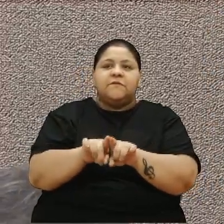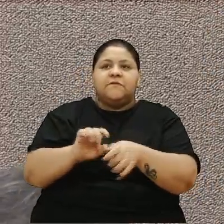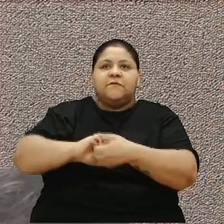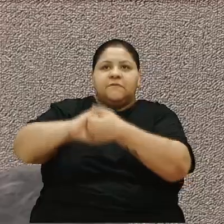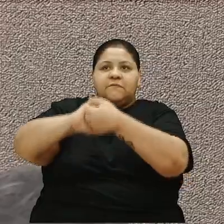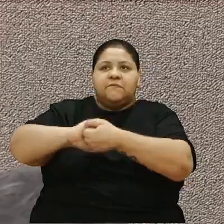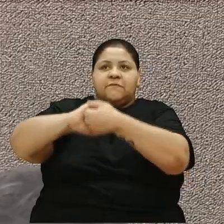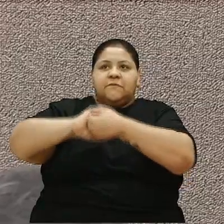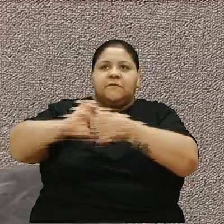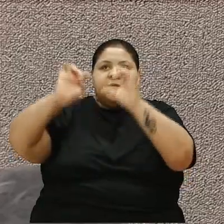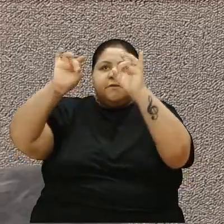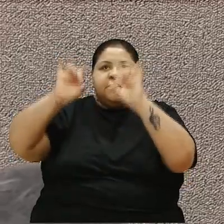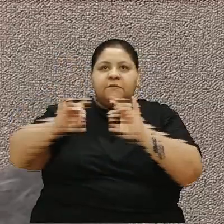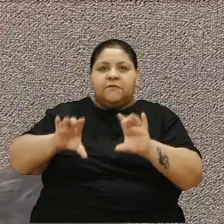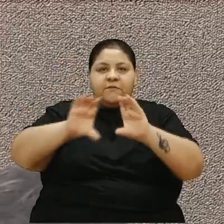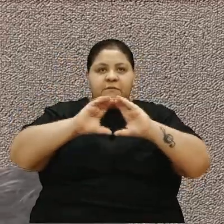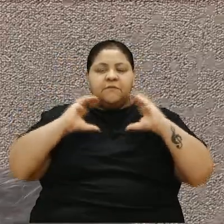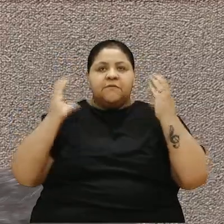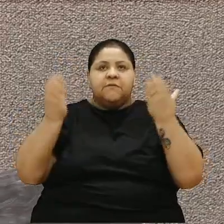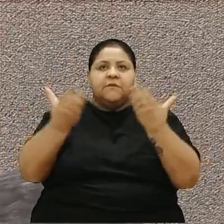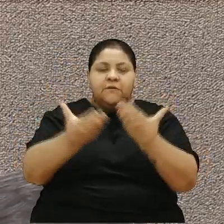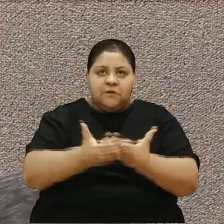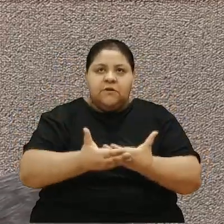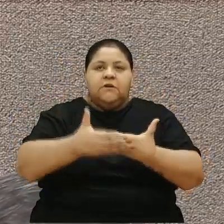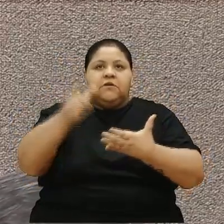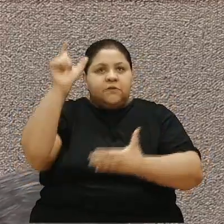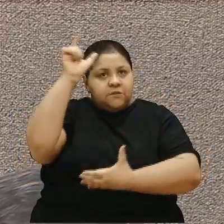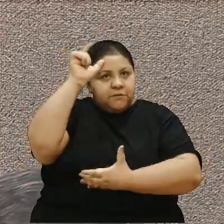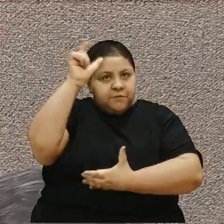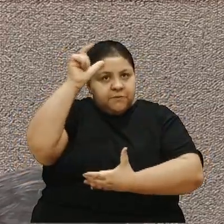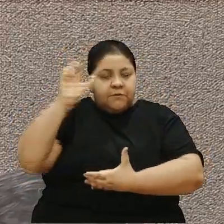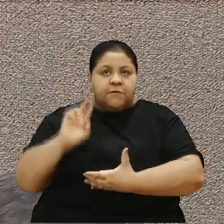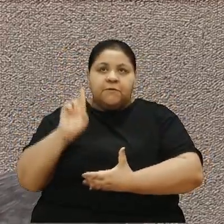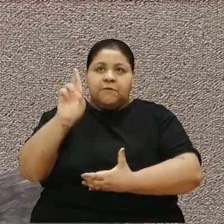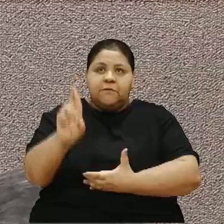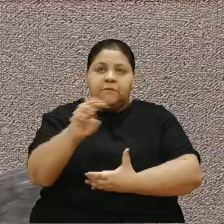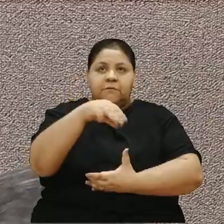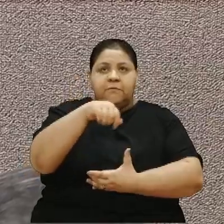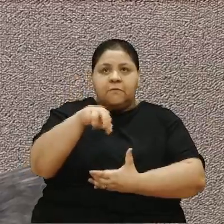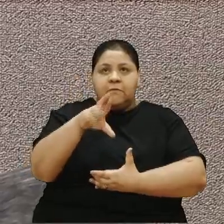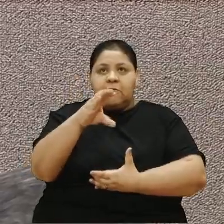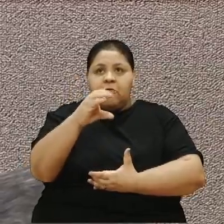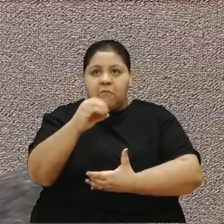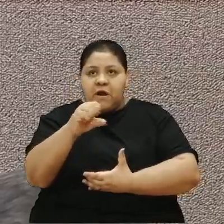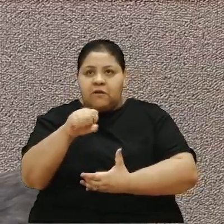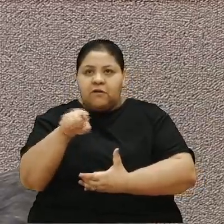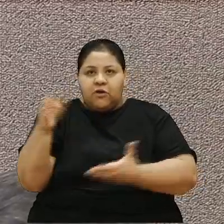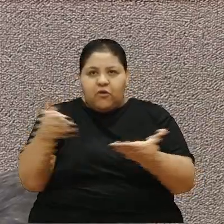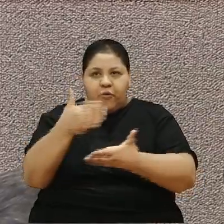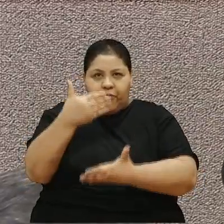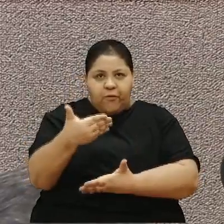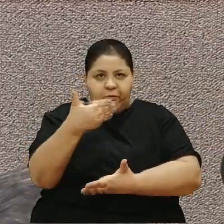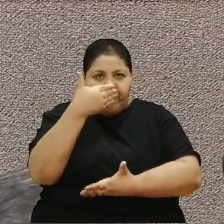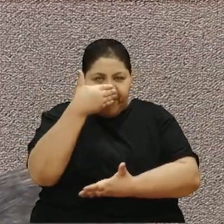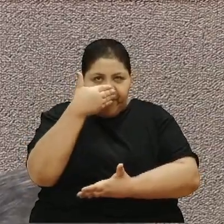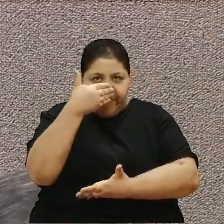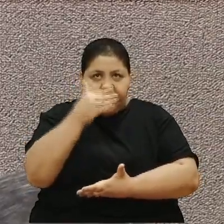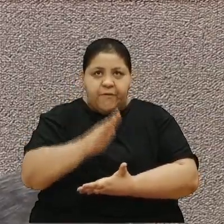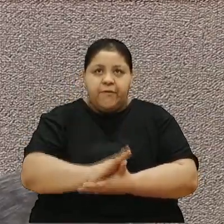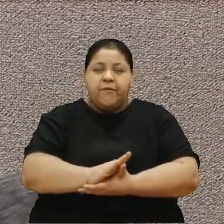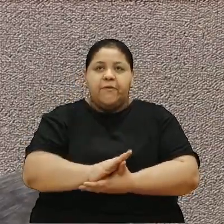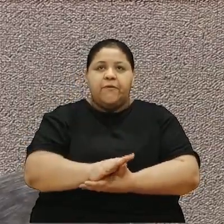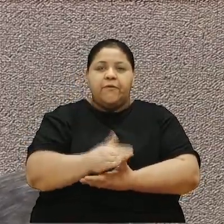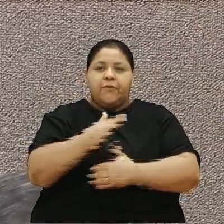muito especial à comunidade turca que está aqui. Quem me apresentou eles foi o Marcos Silva, que está bem aqui na frente, na pessoa do Fatih